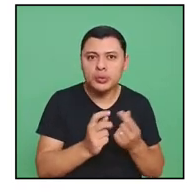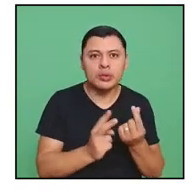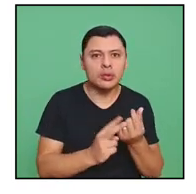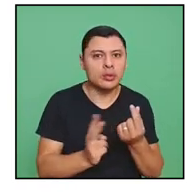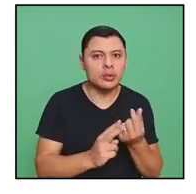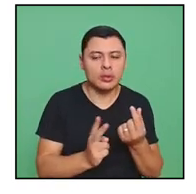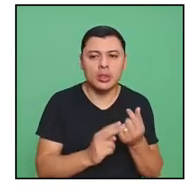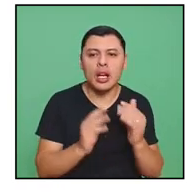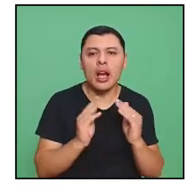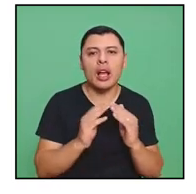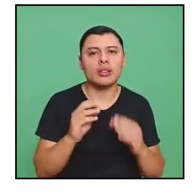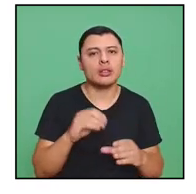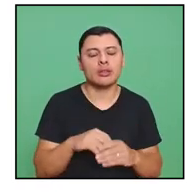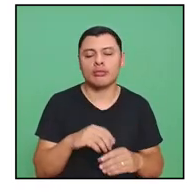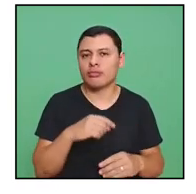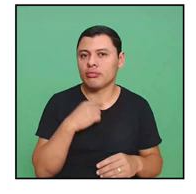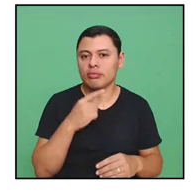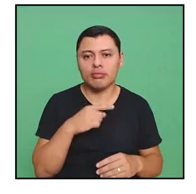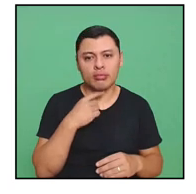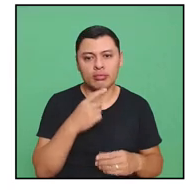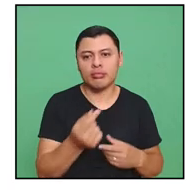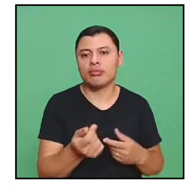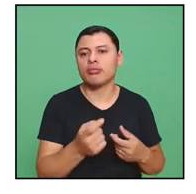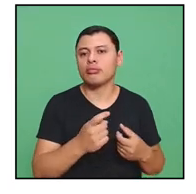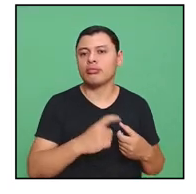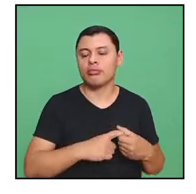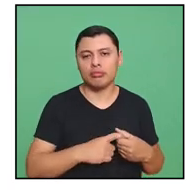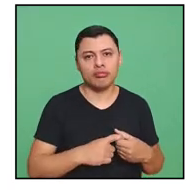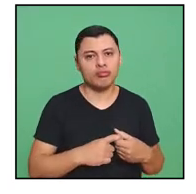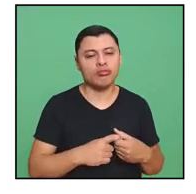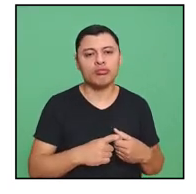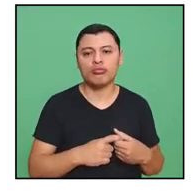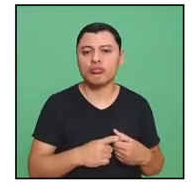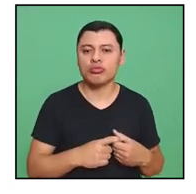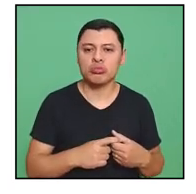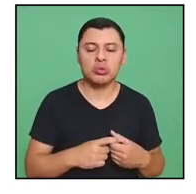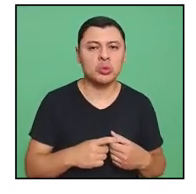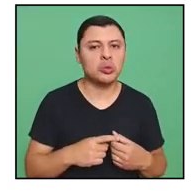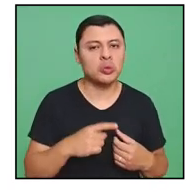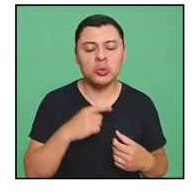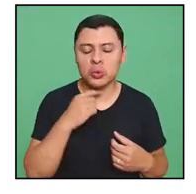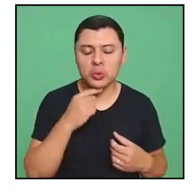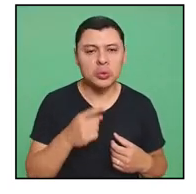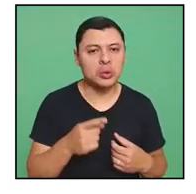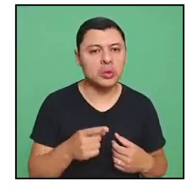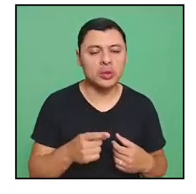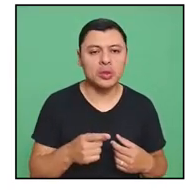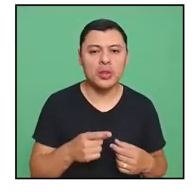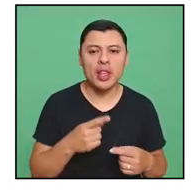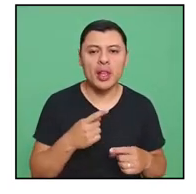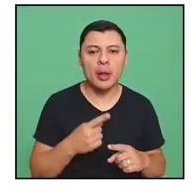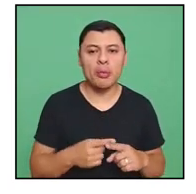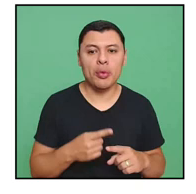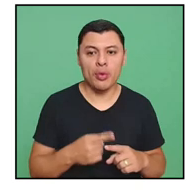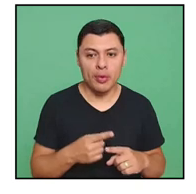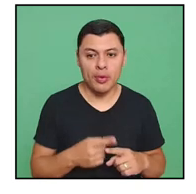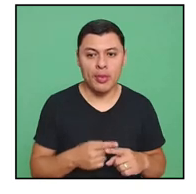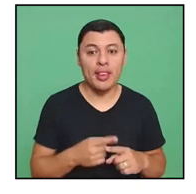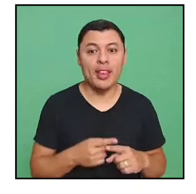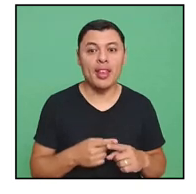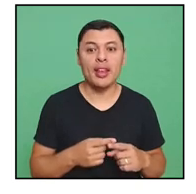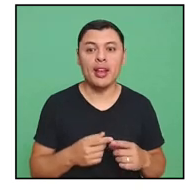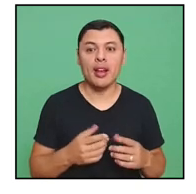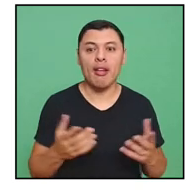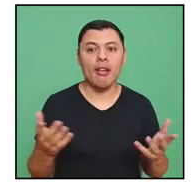e obter retorno de investimento a médio e longo prazo, assim, porque está